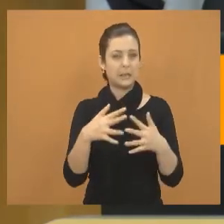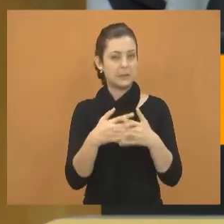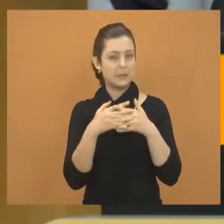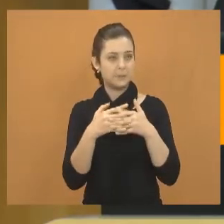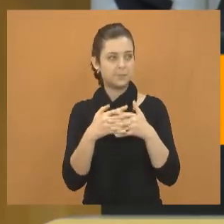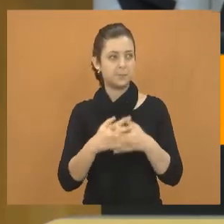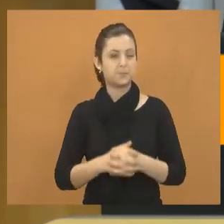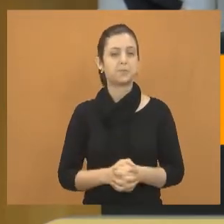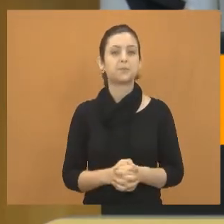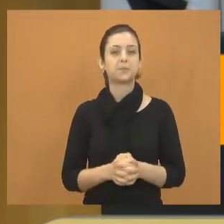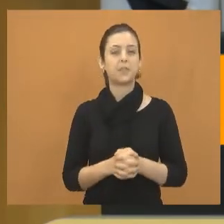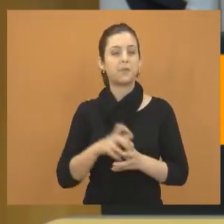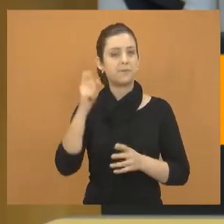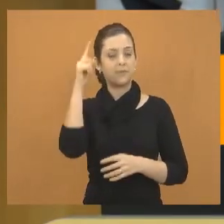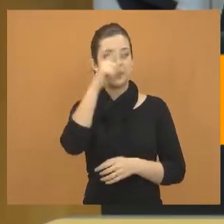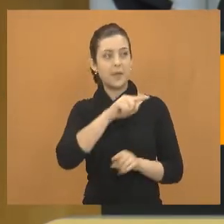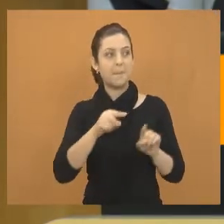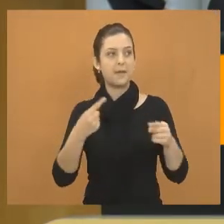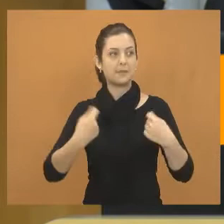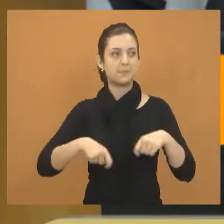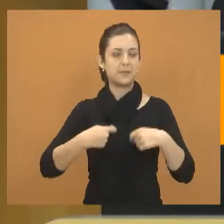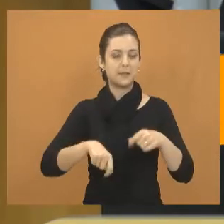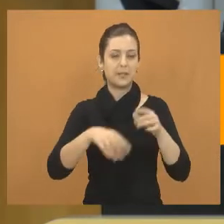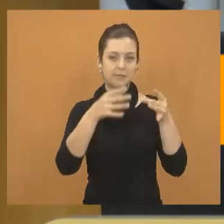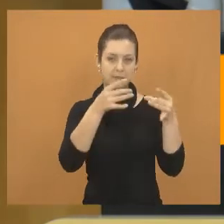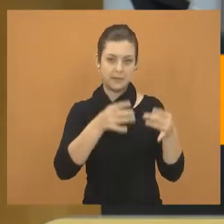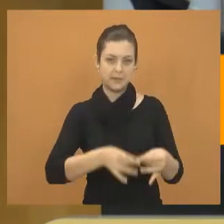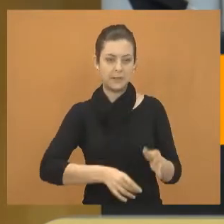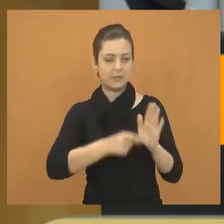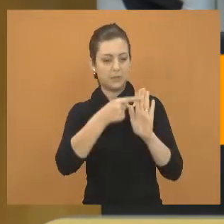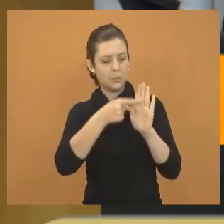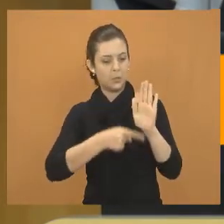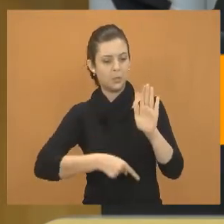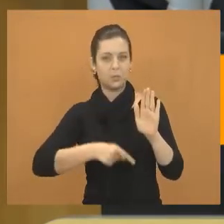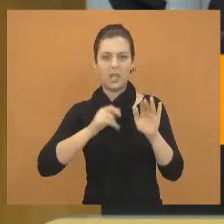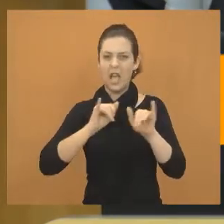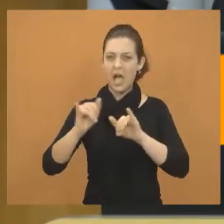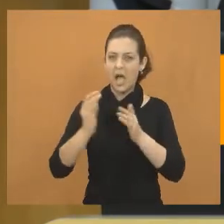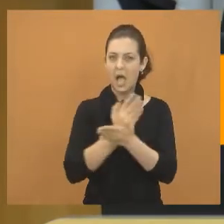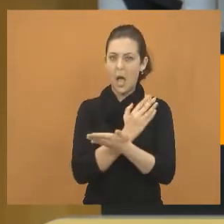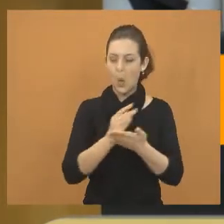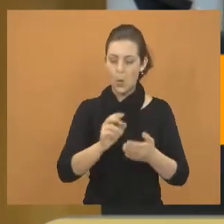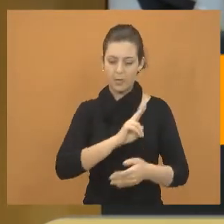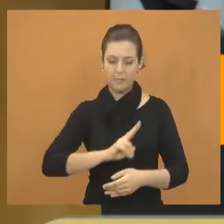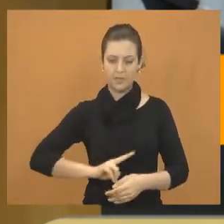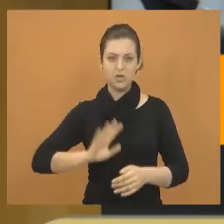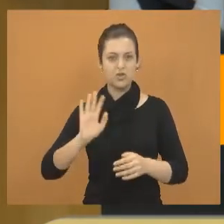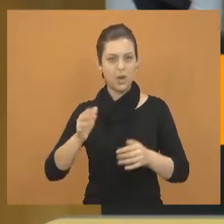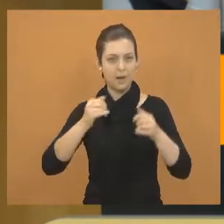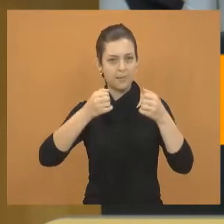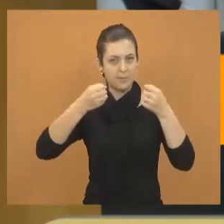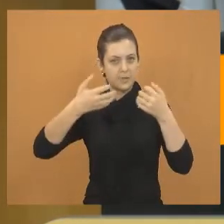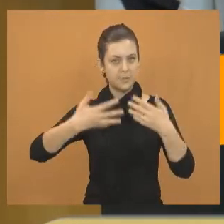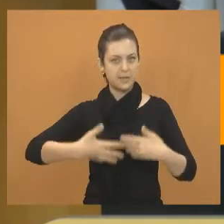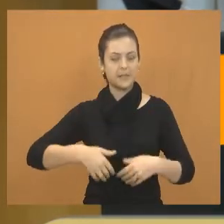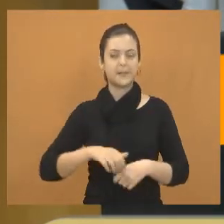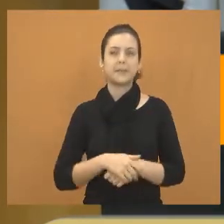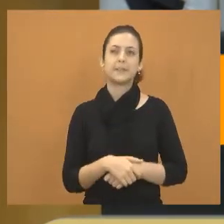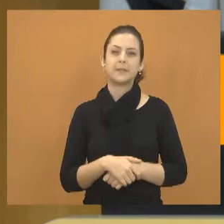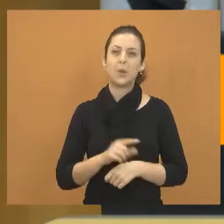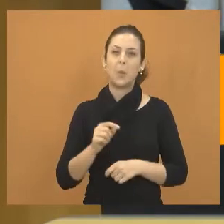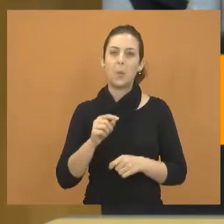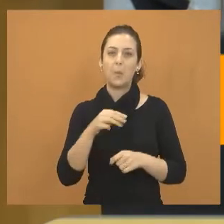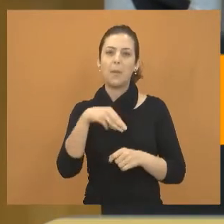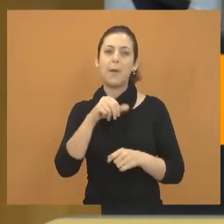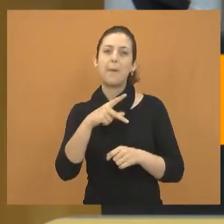complexo, mas necessário, porque, como foi dito por alguns vereadores, é uma espécie de um